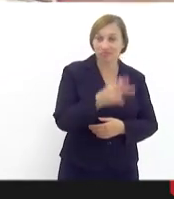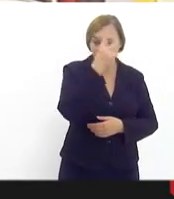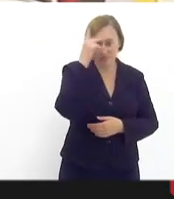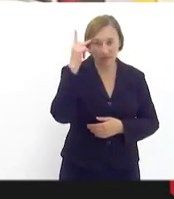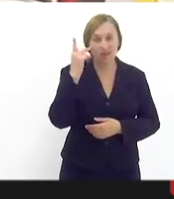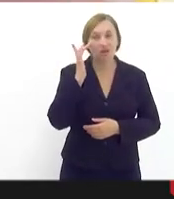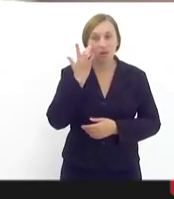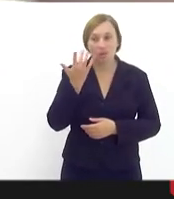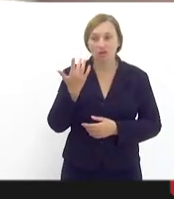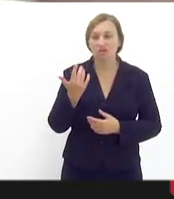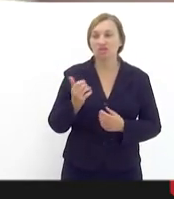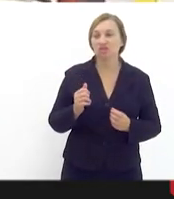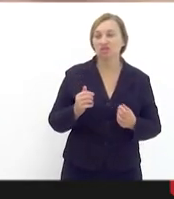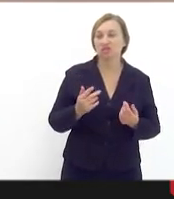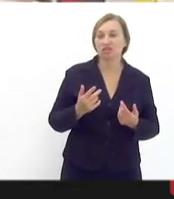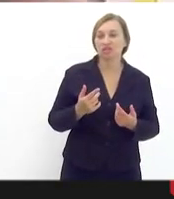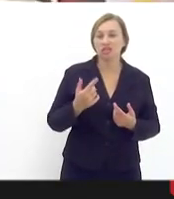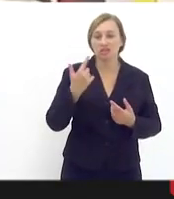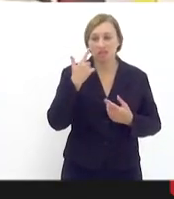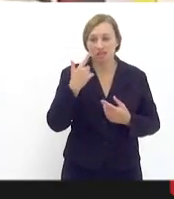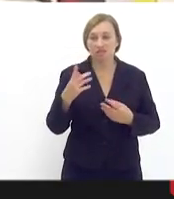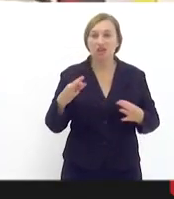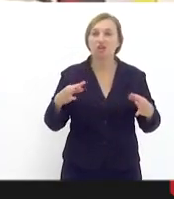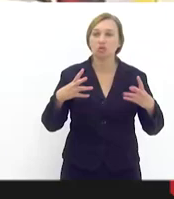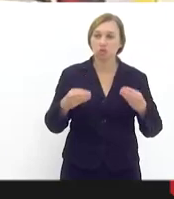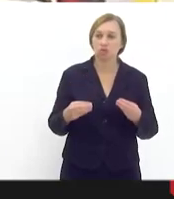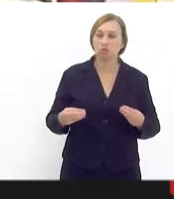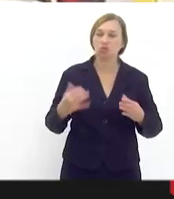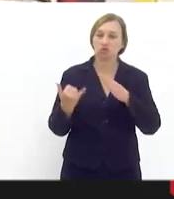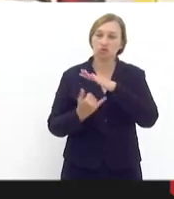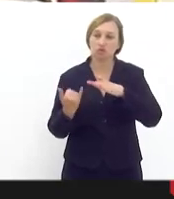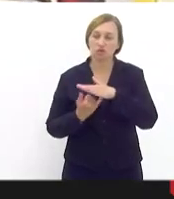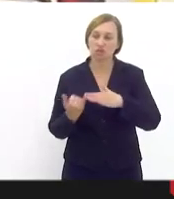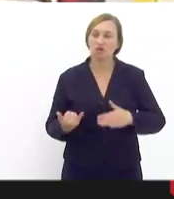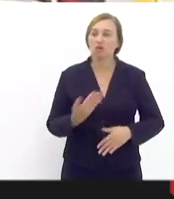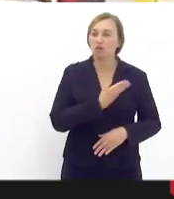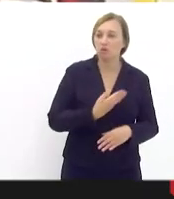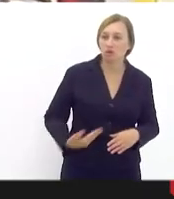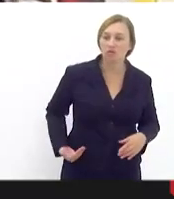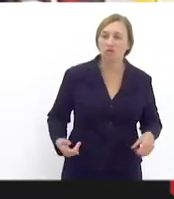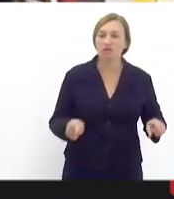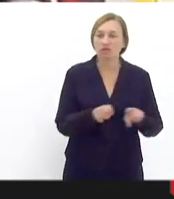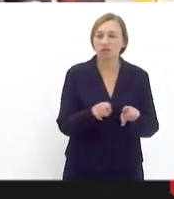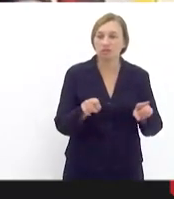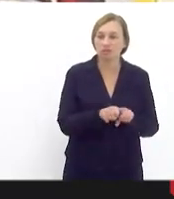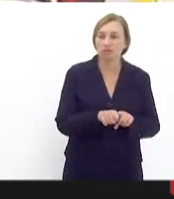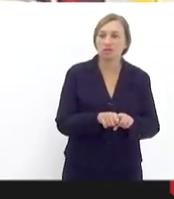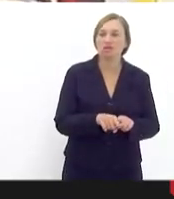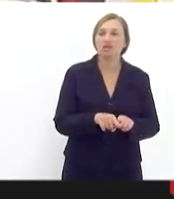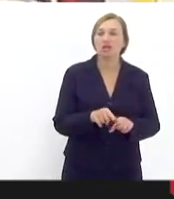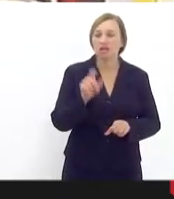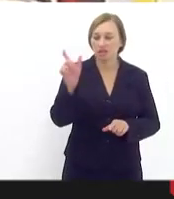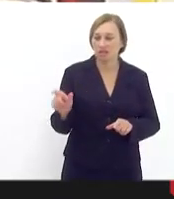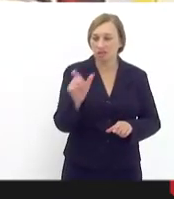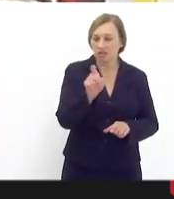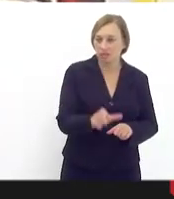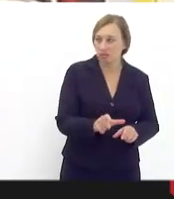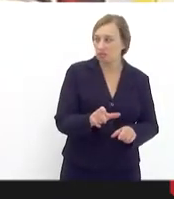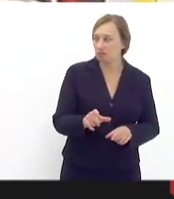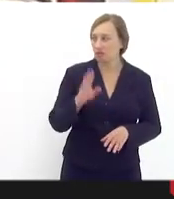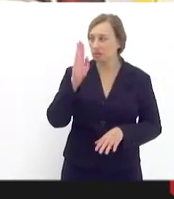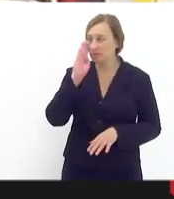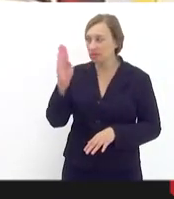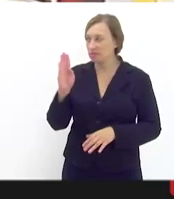que tem que apostar em tudo, instituição, governo, mas também o mapa do ecossistema e dessas pessoas eu acho que é decisivo.